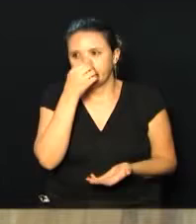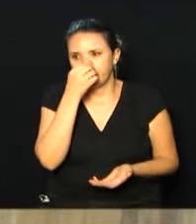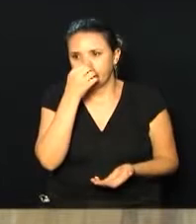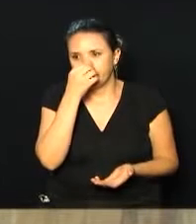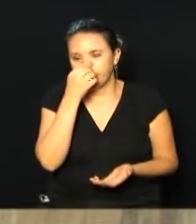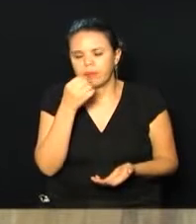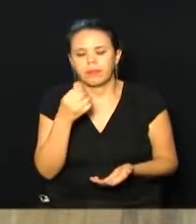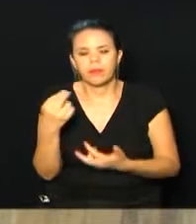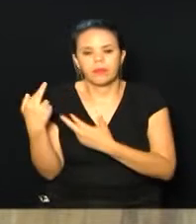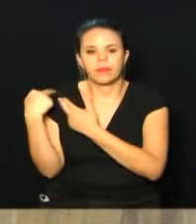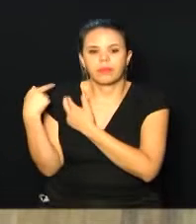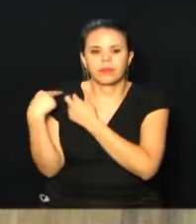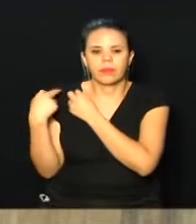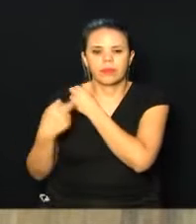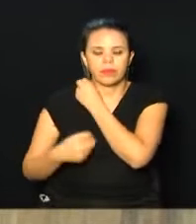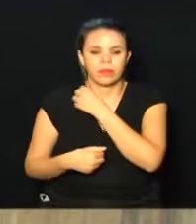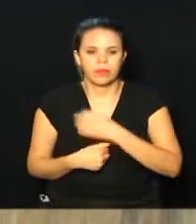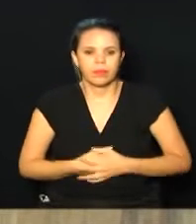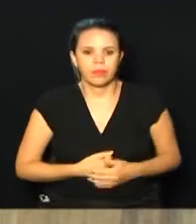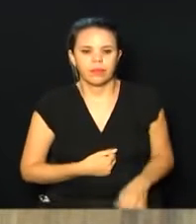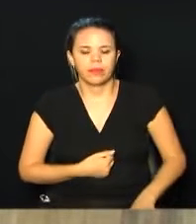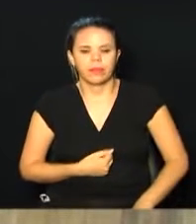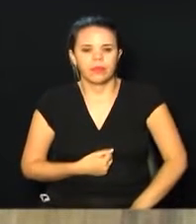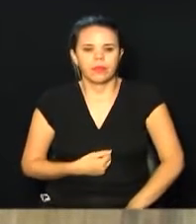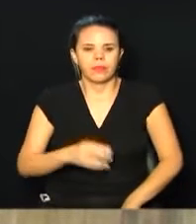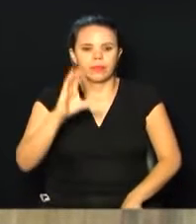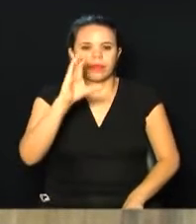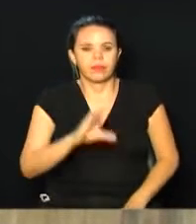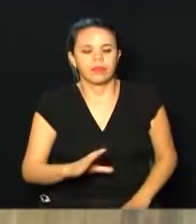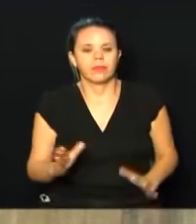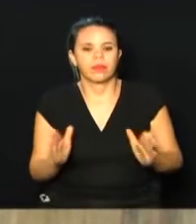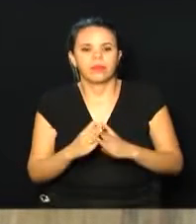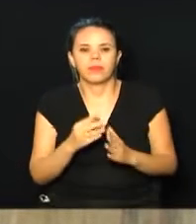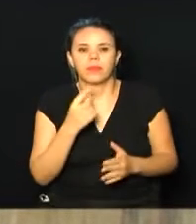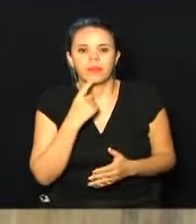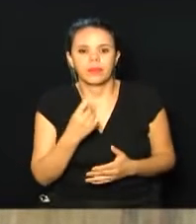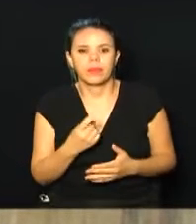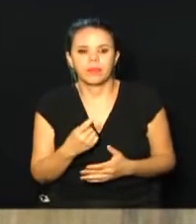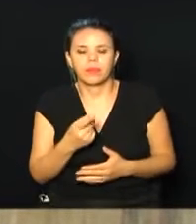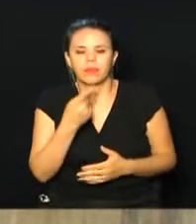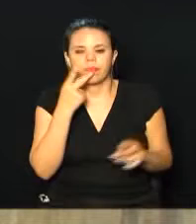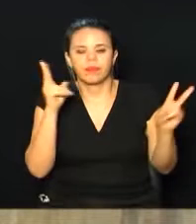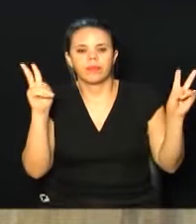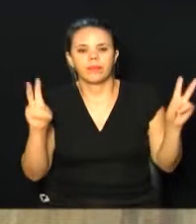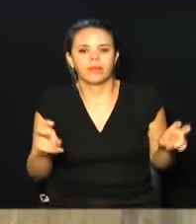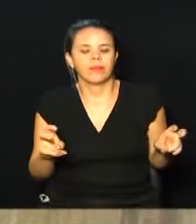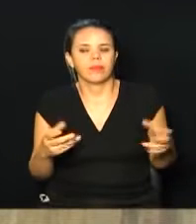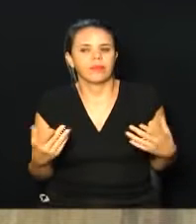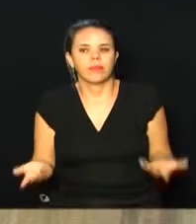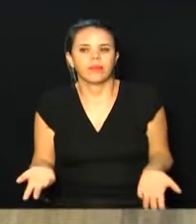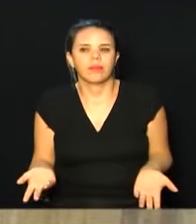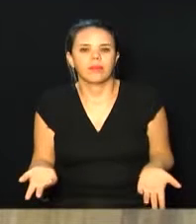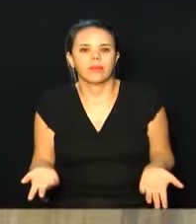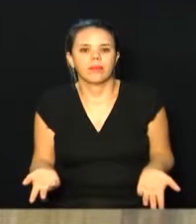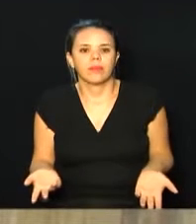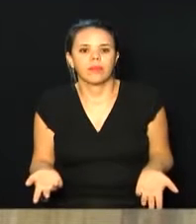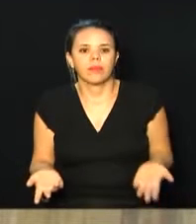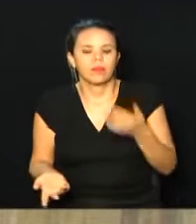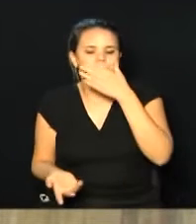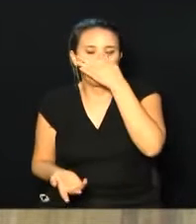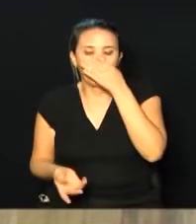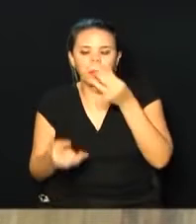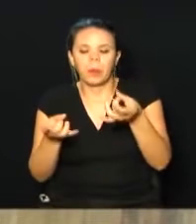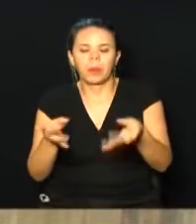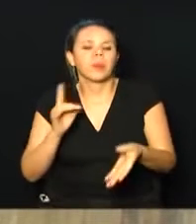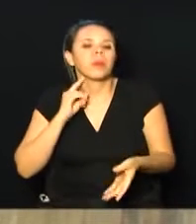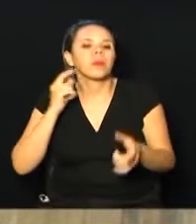da responsabilidade do cidadão que mora em Campinas, quando fala em, olha, eu vou jogar o lixo